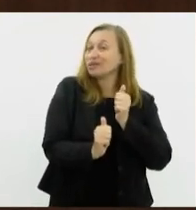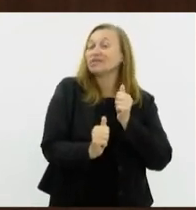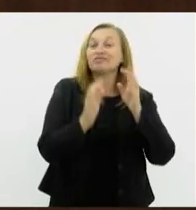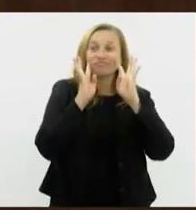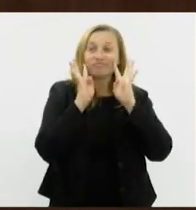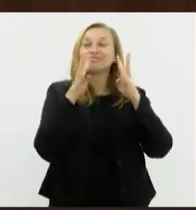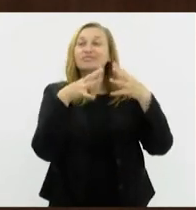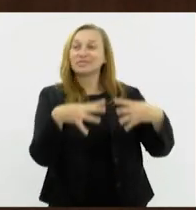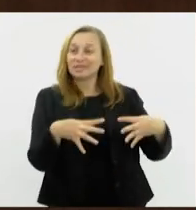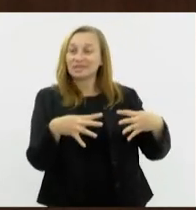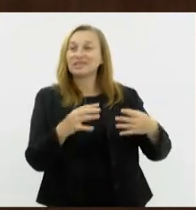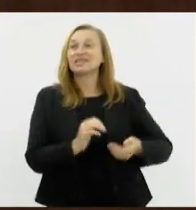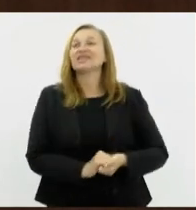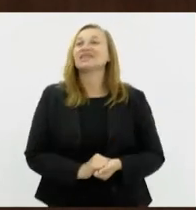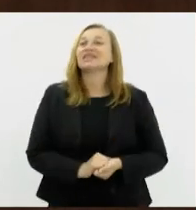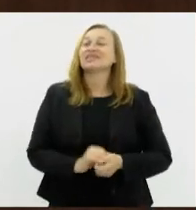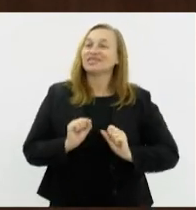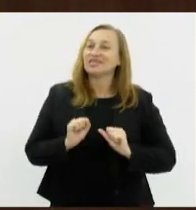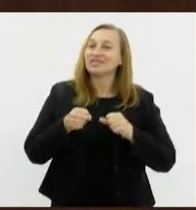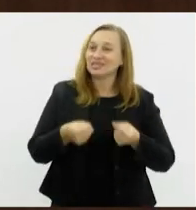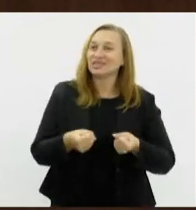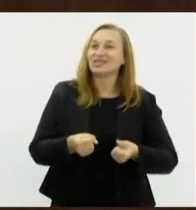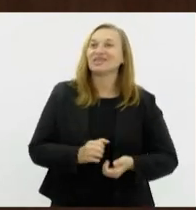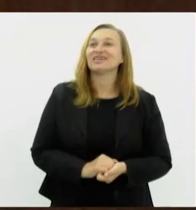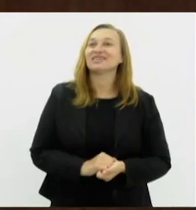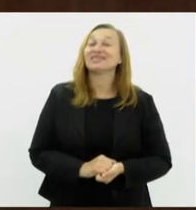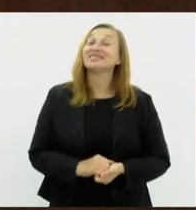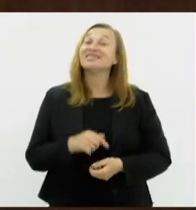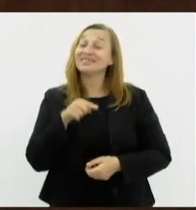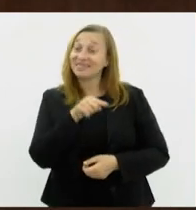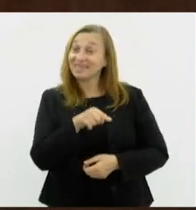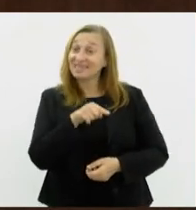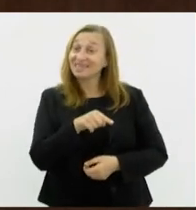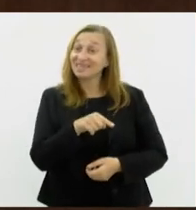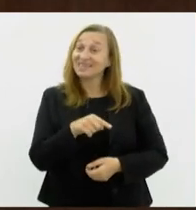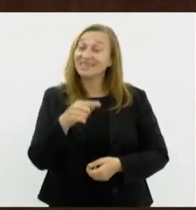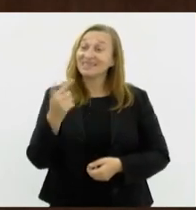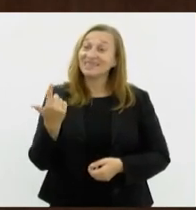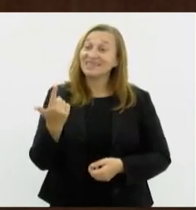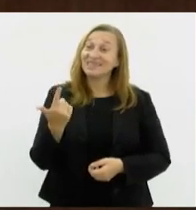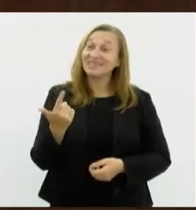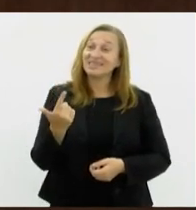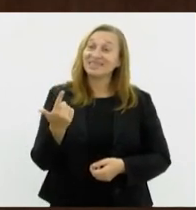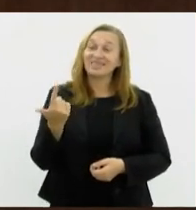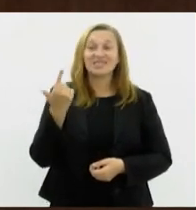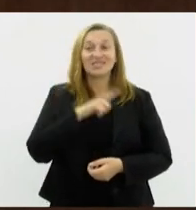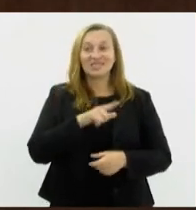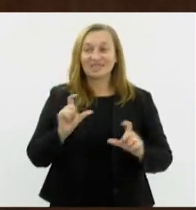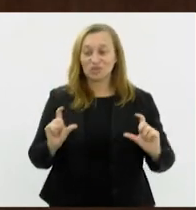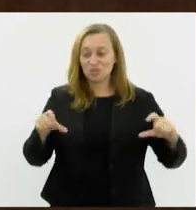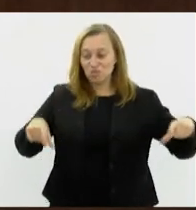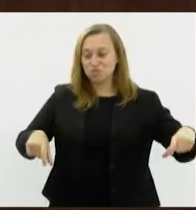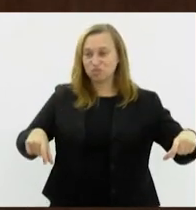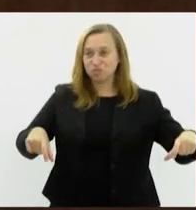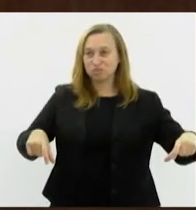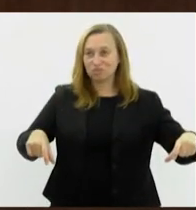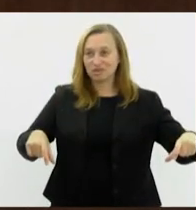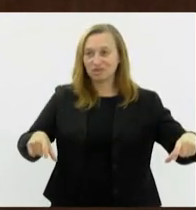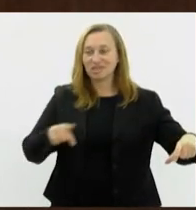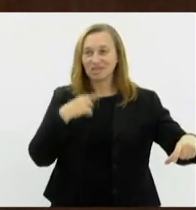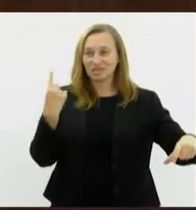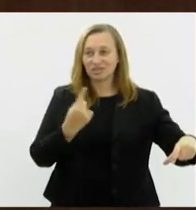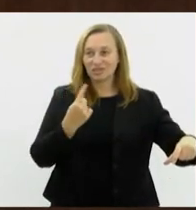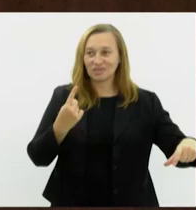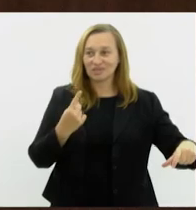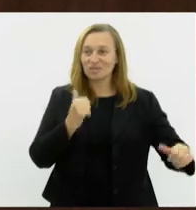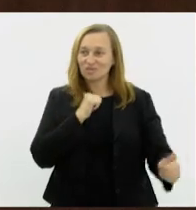atenção e com muita dedicação. E lá, quem arranjou aquele campo para que nós